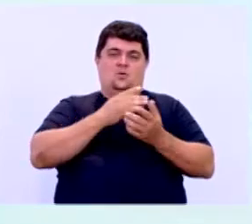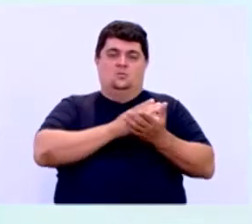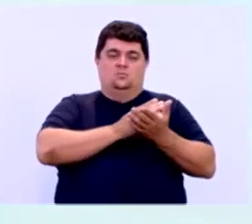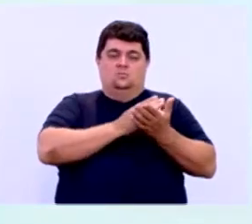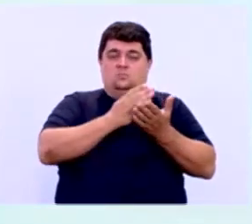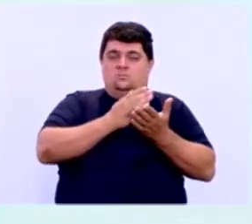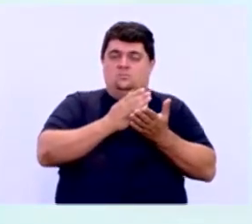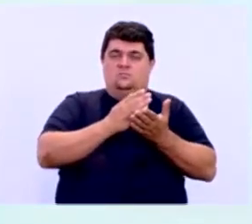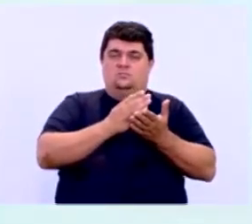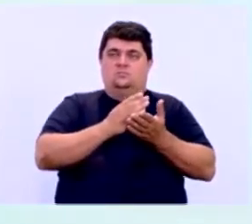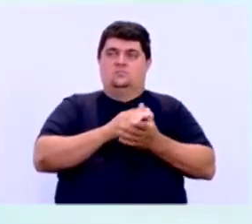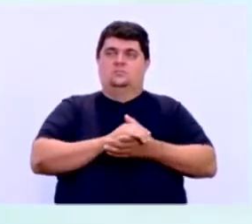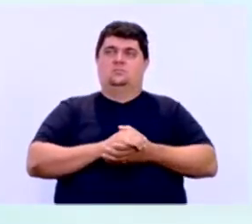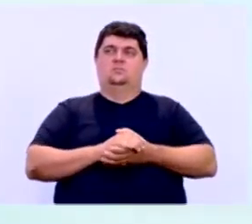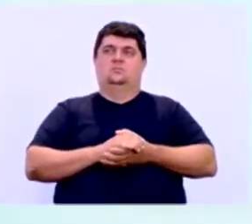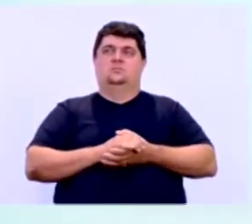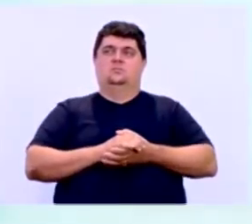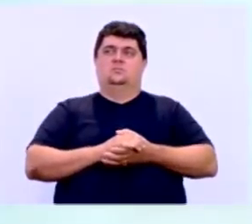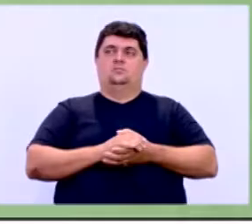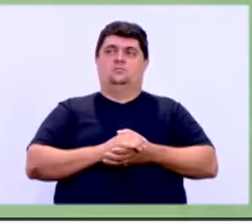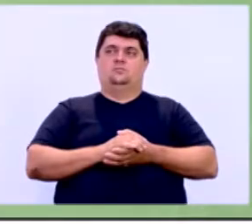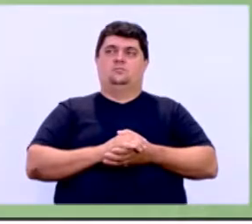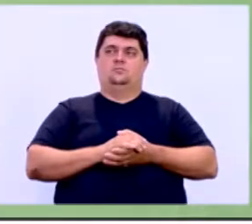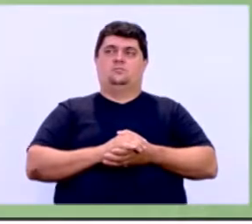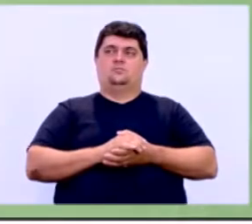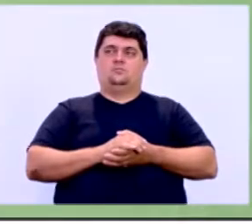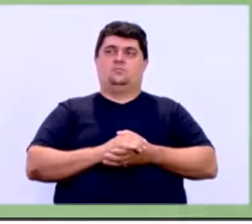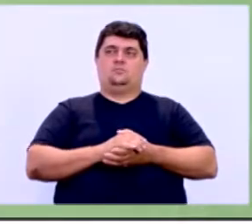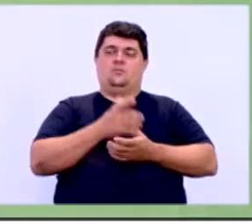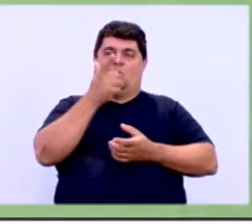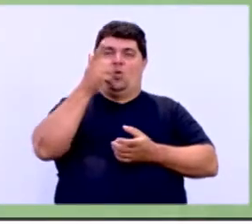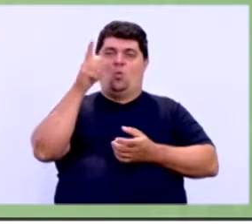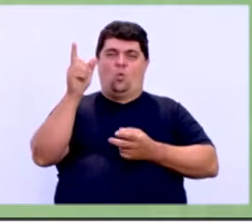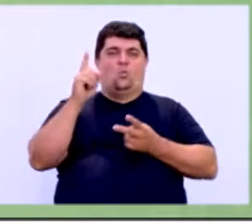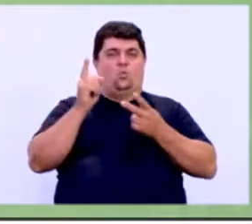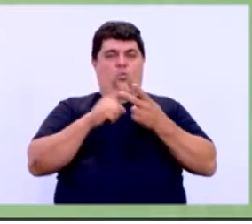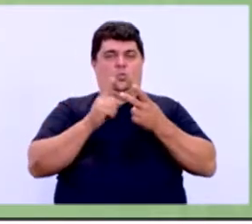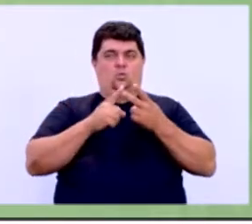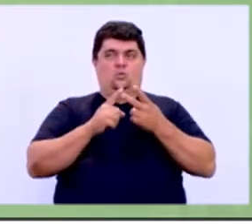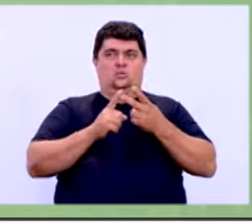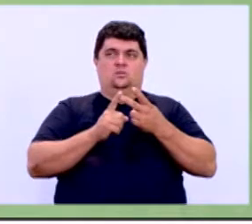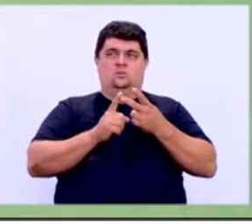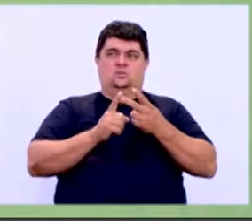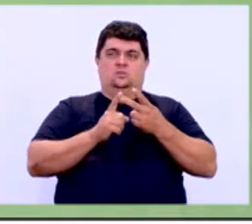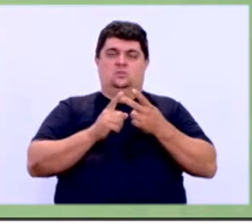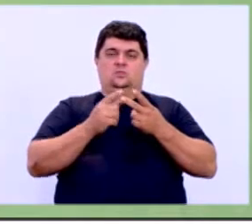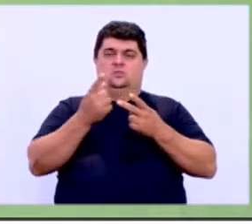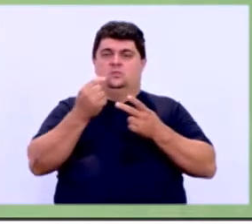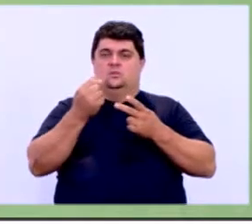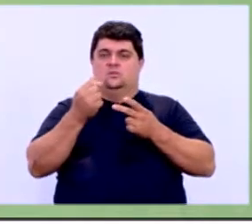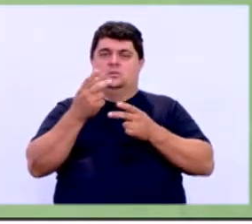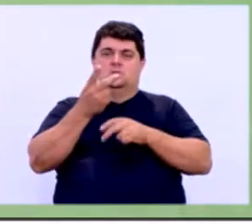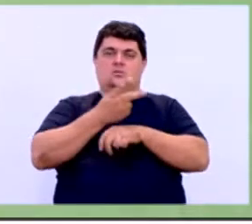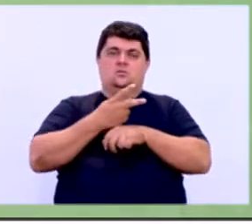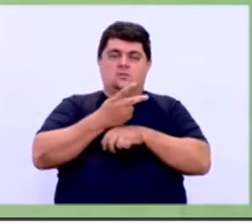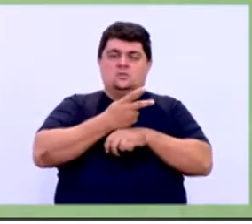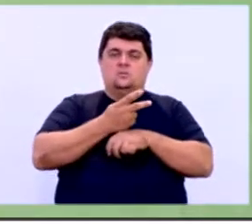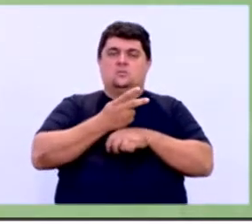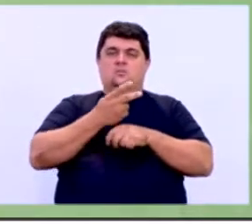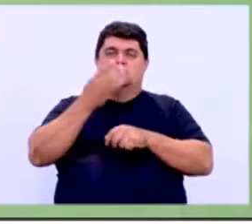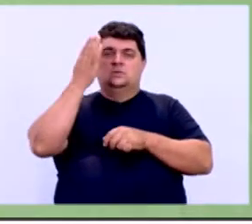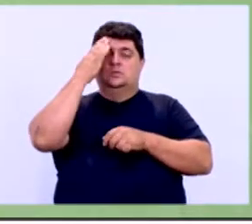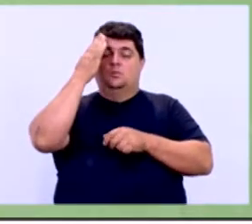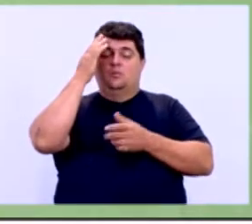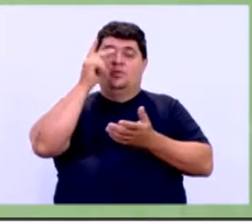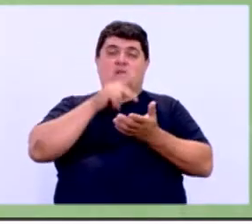se inicia, né? Uma outra forma, né, de buscar esse financiamento, da necessidade